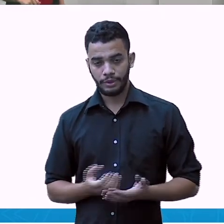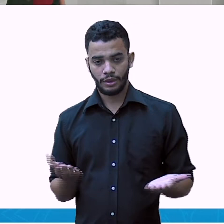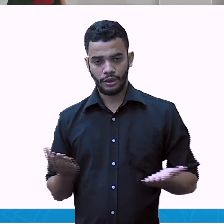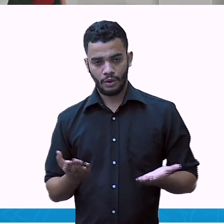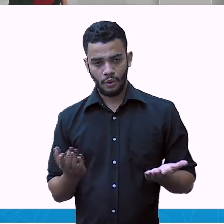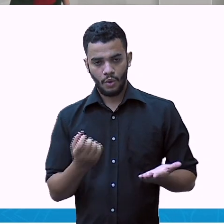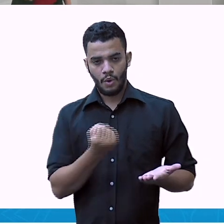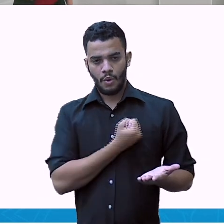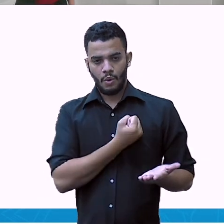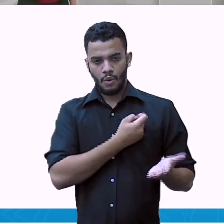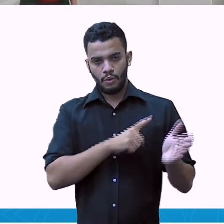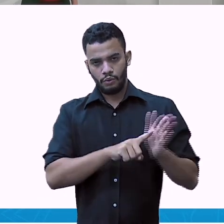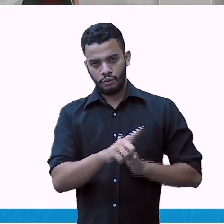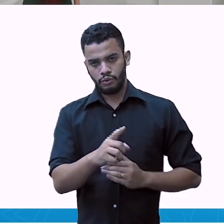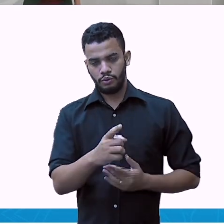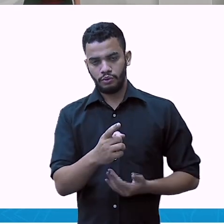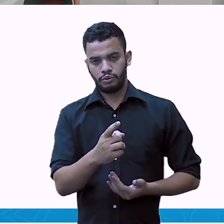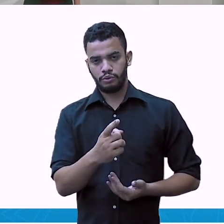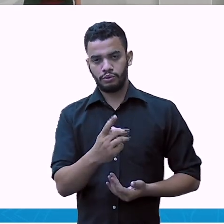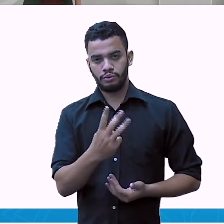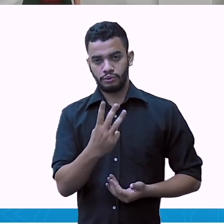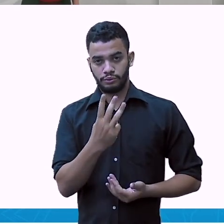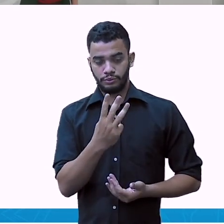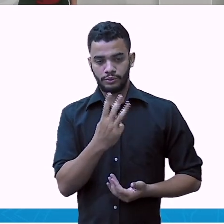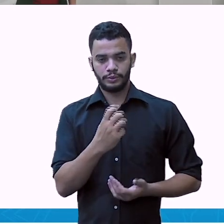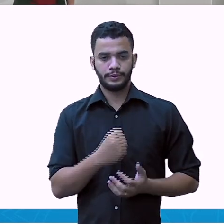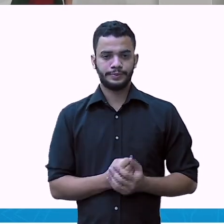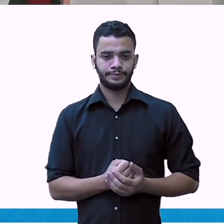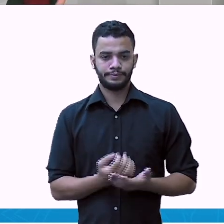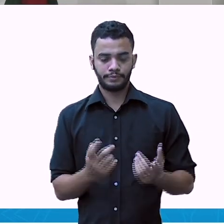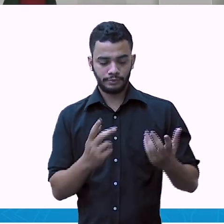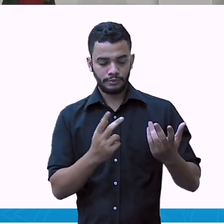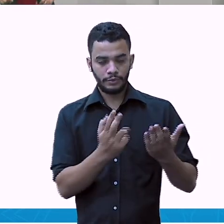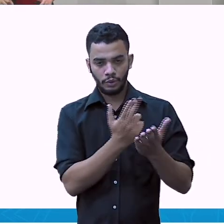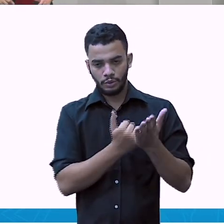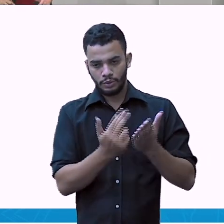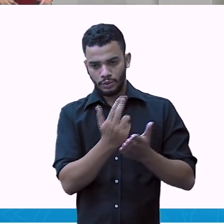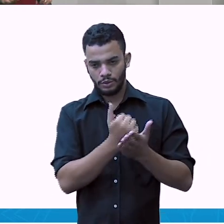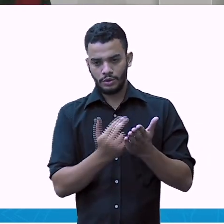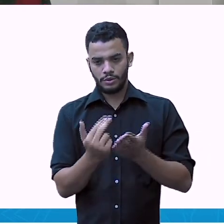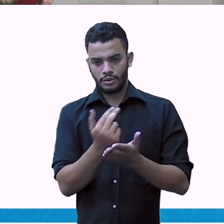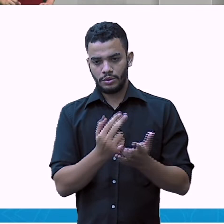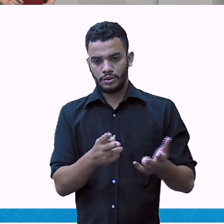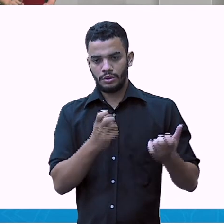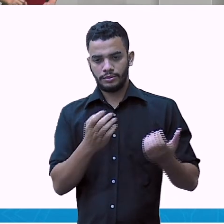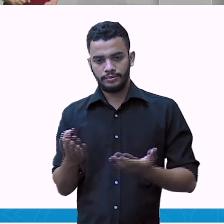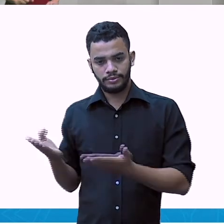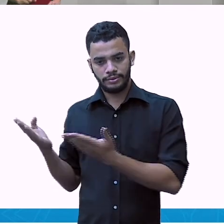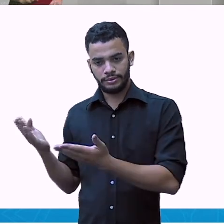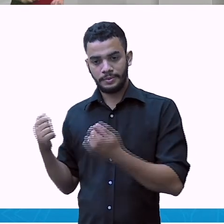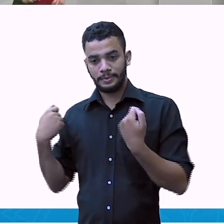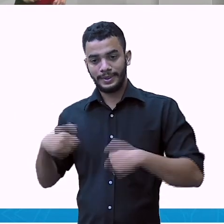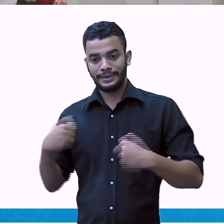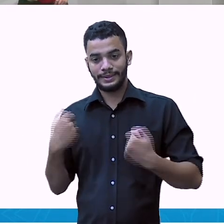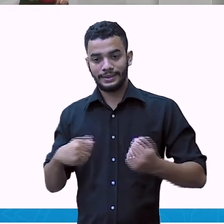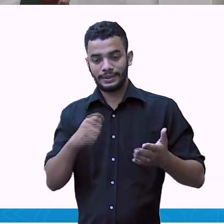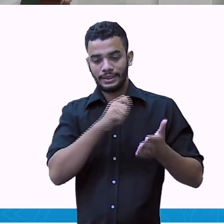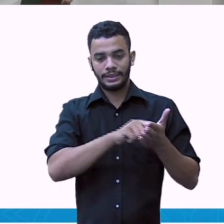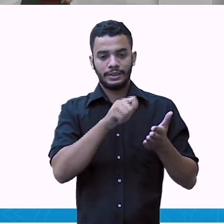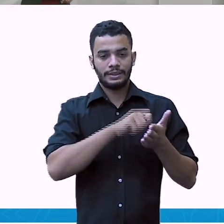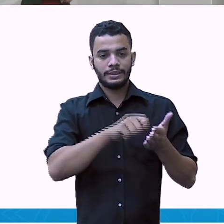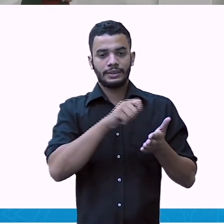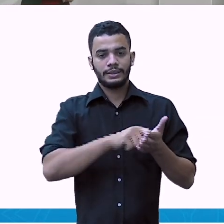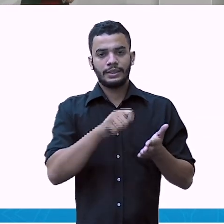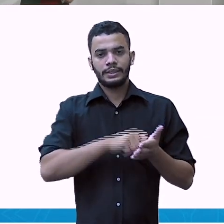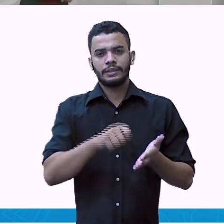3. Nos desenhos abaixo, escreva em número decimal a parte que está pintada.